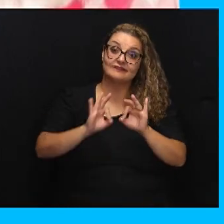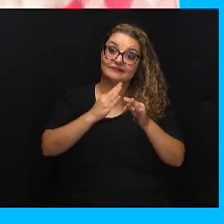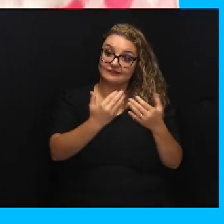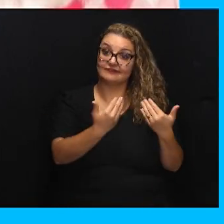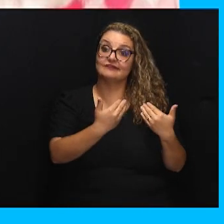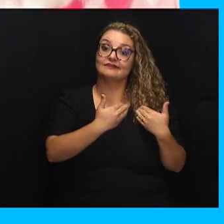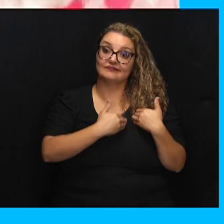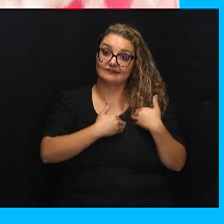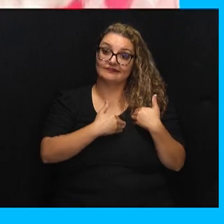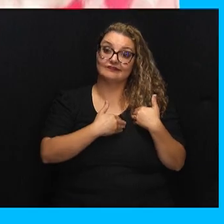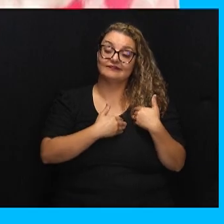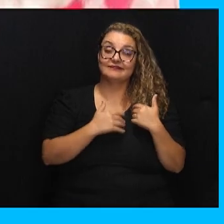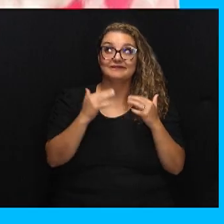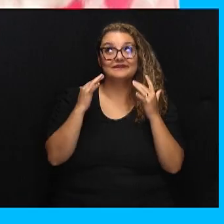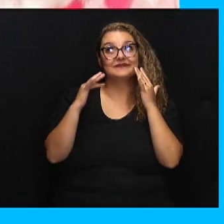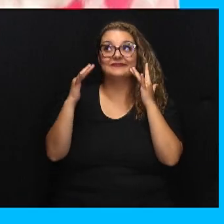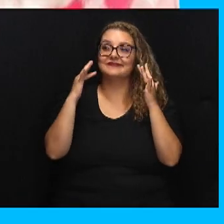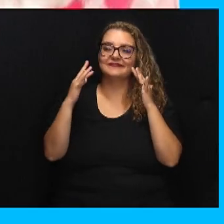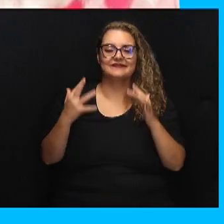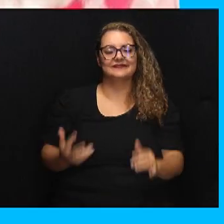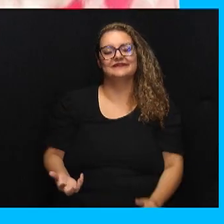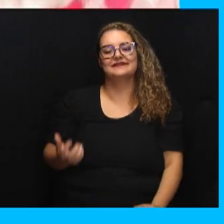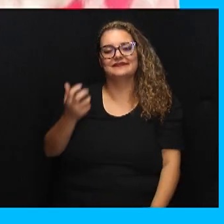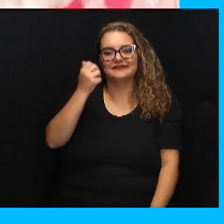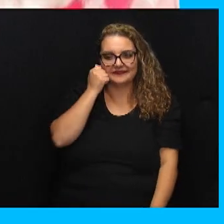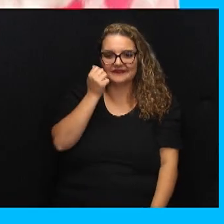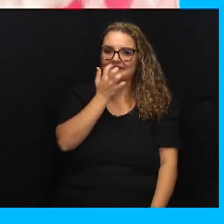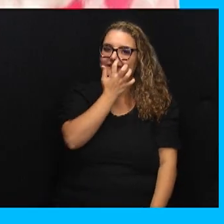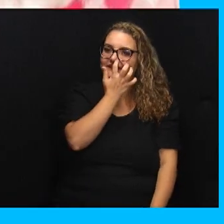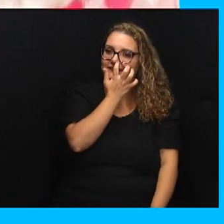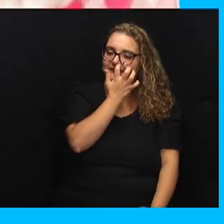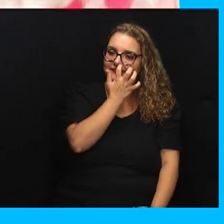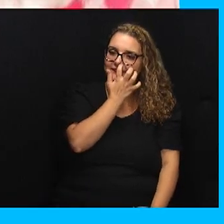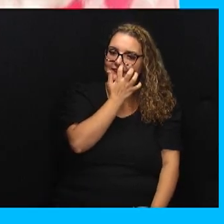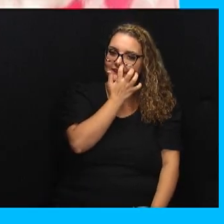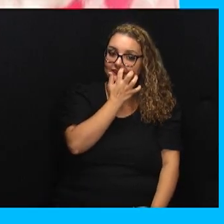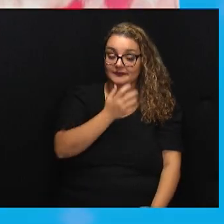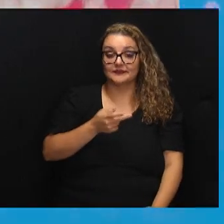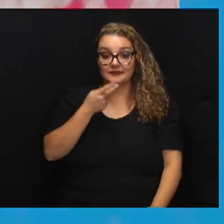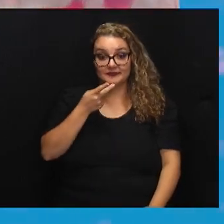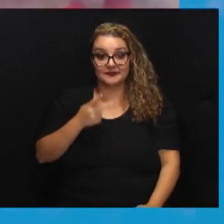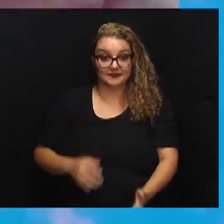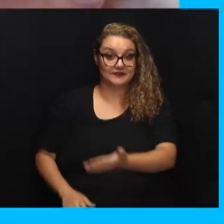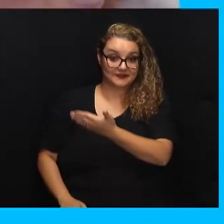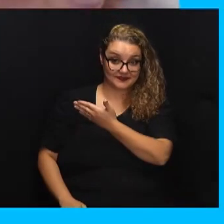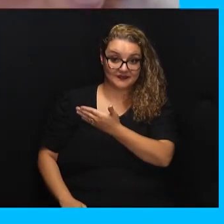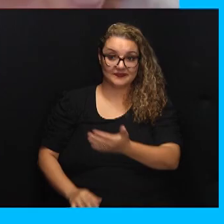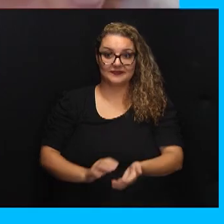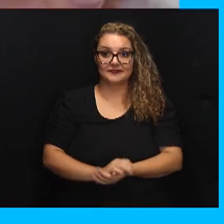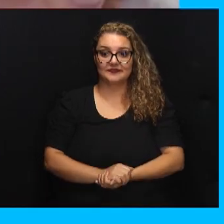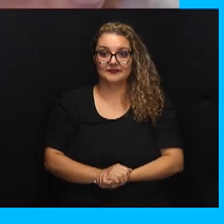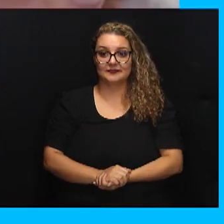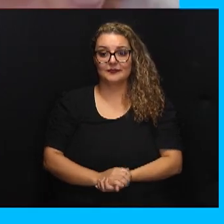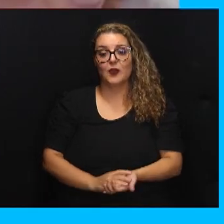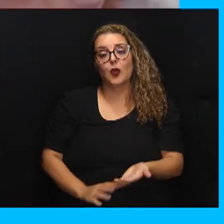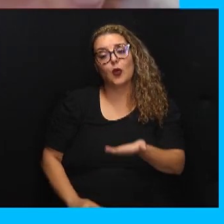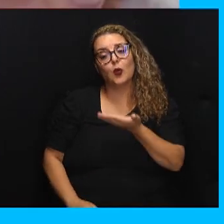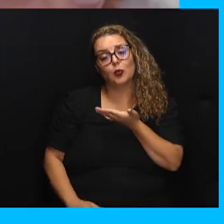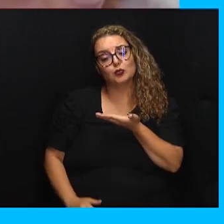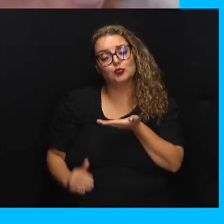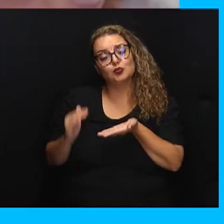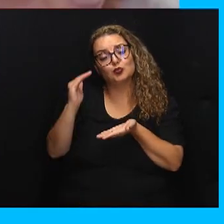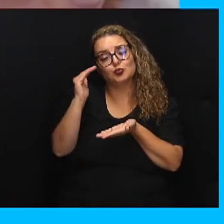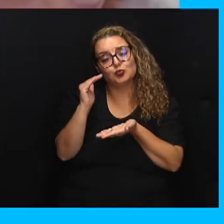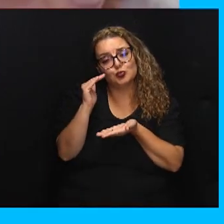para realizar a sua adoção. Para mais detalhes, fale com a Carla Vieira. A Amora é outra